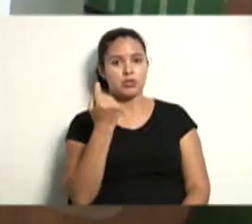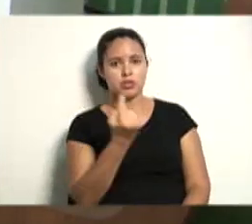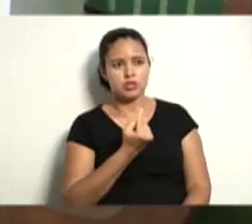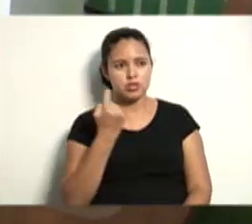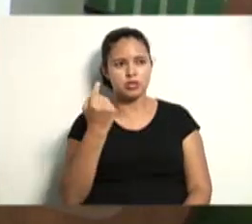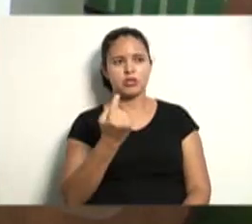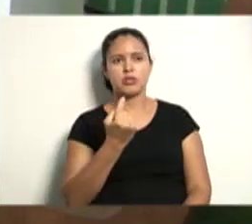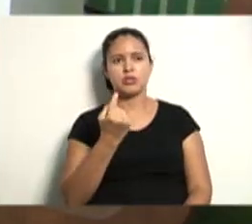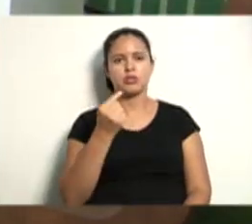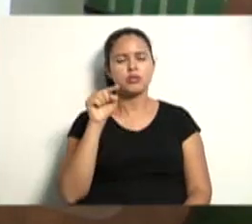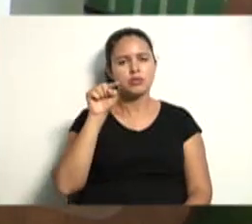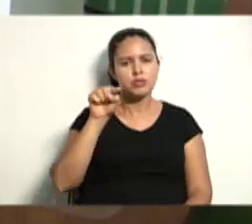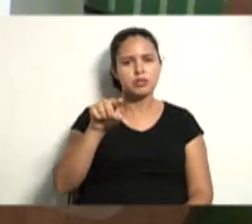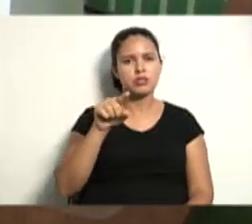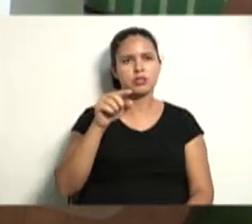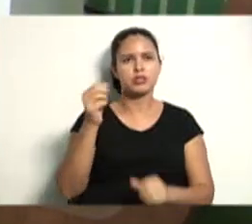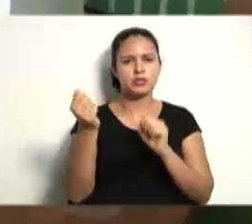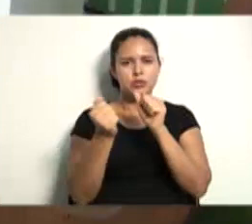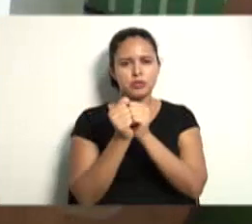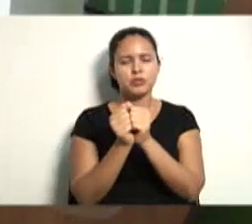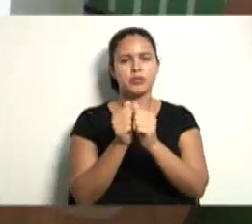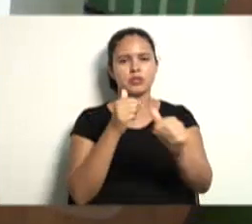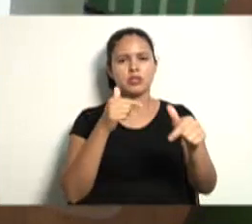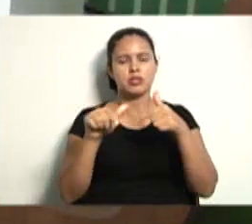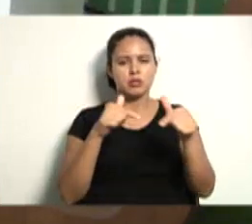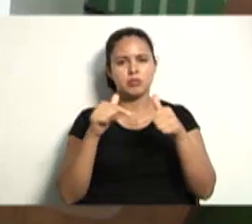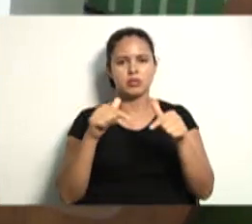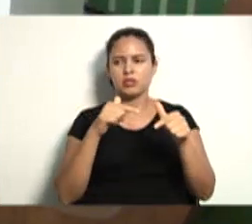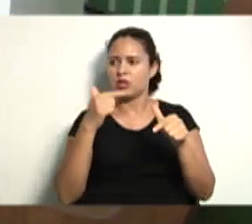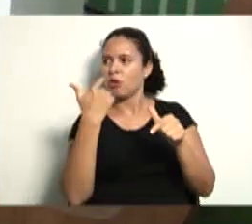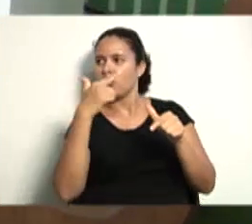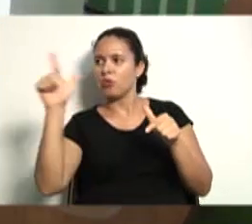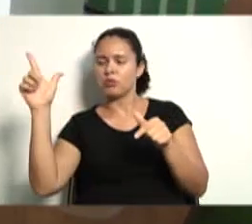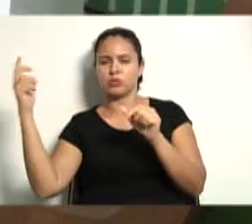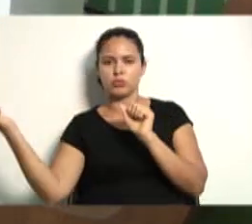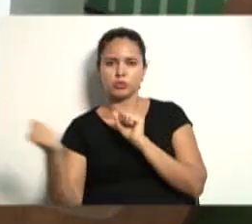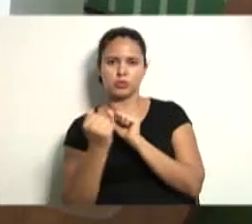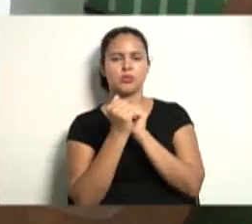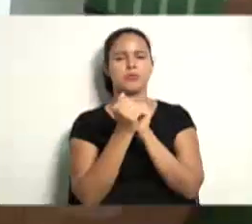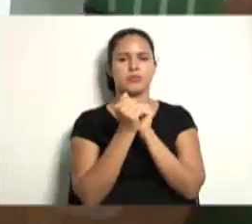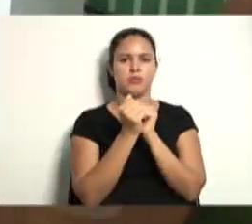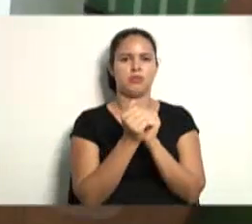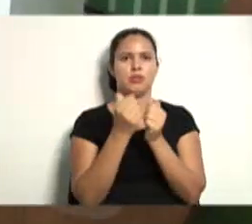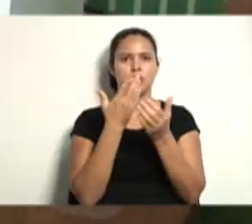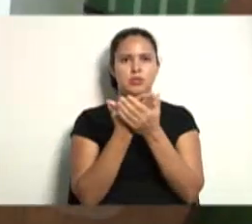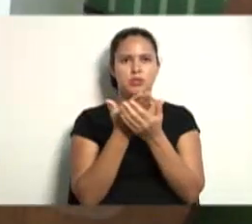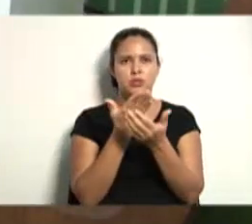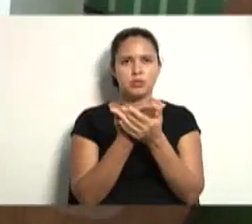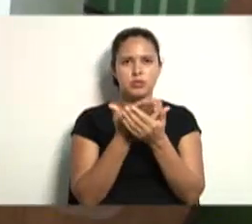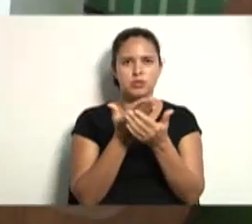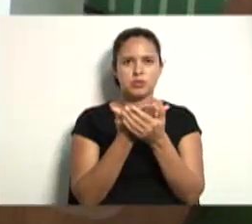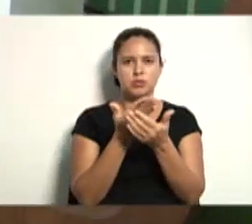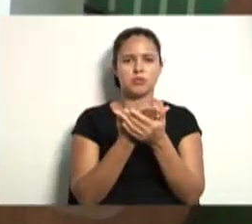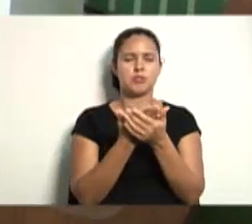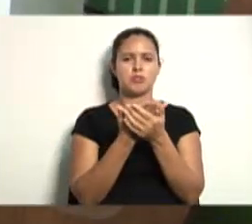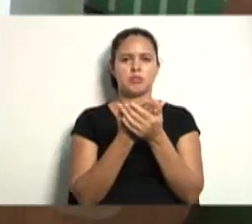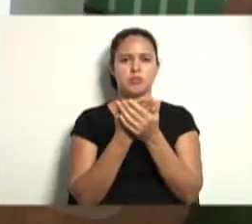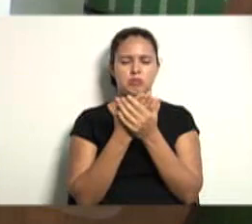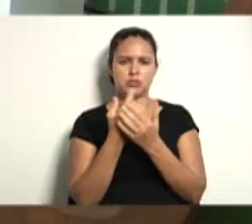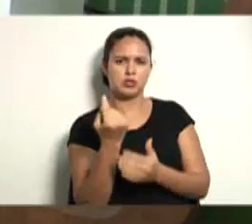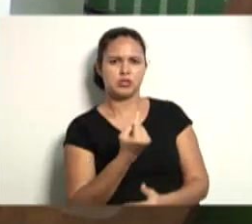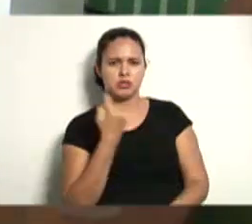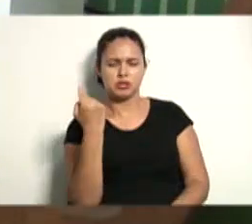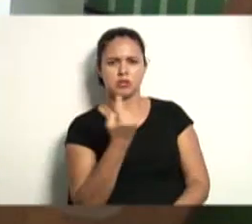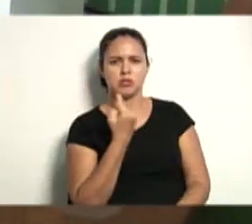provocando você para trabalhar com outro. O estudo, ele não é apenas uma questão individual,